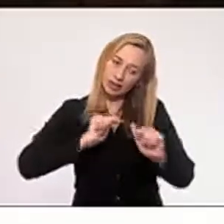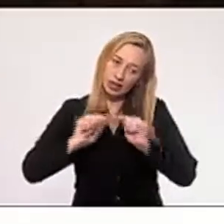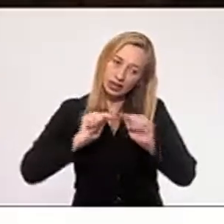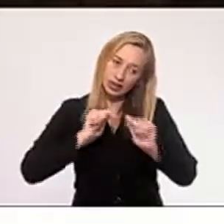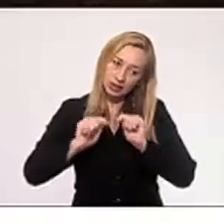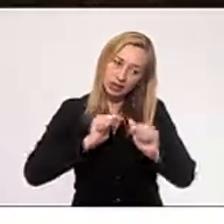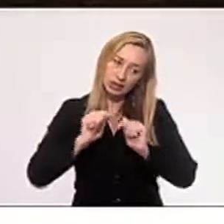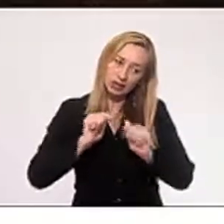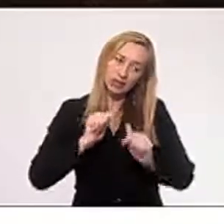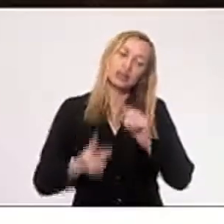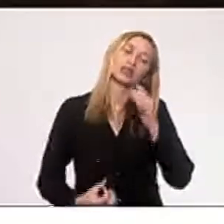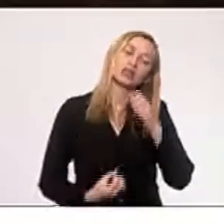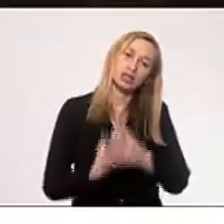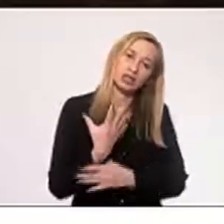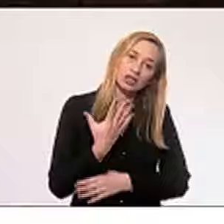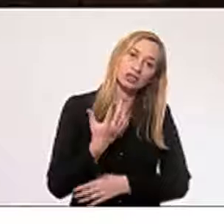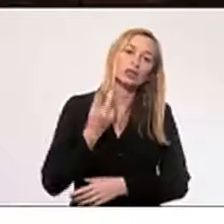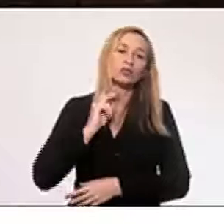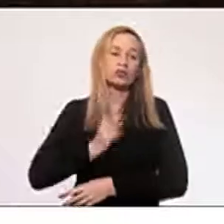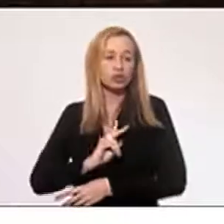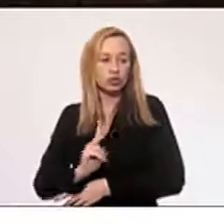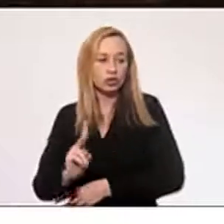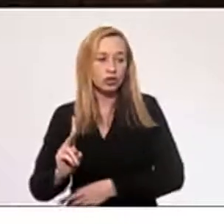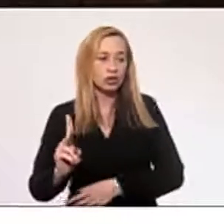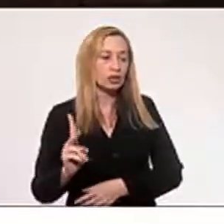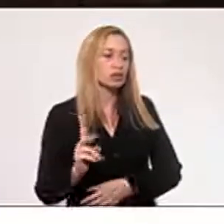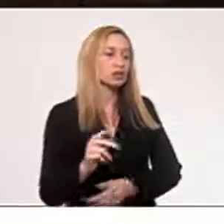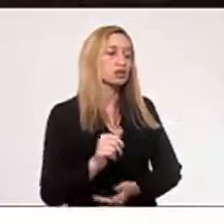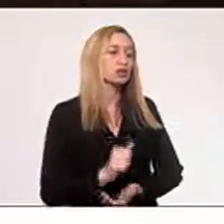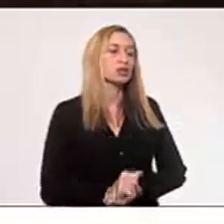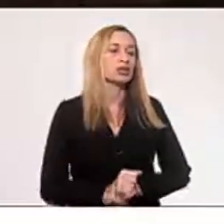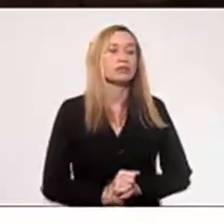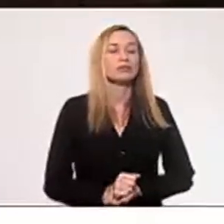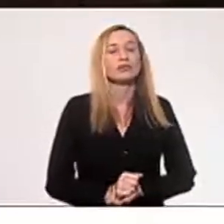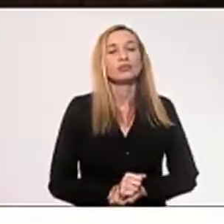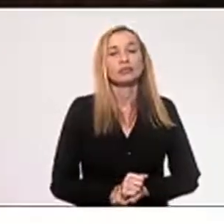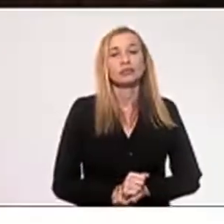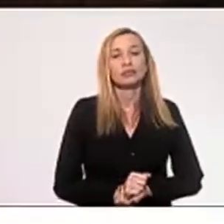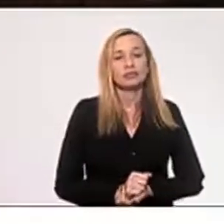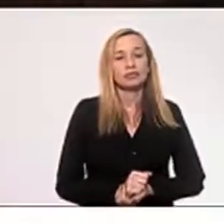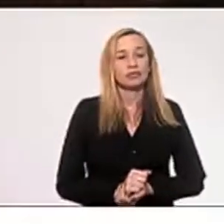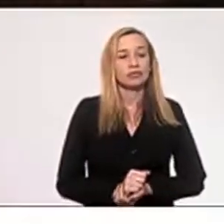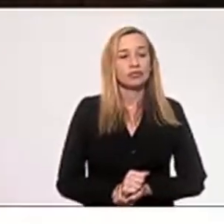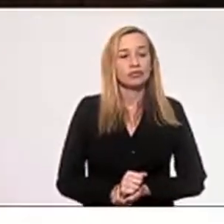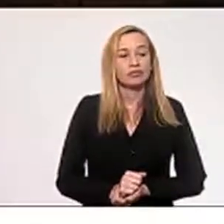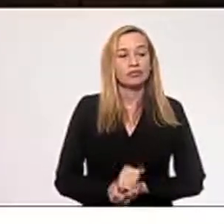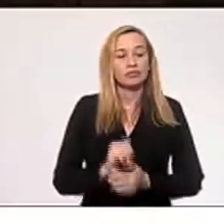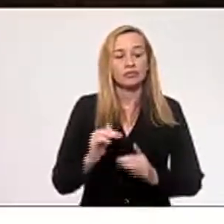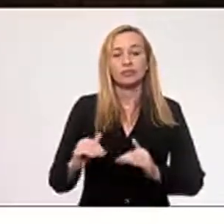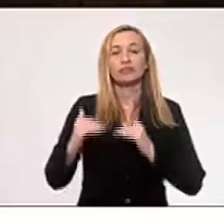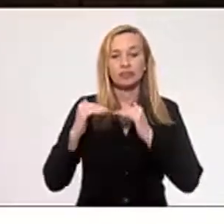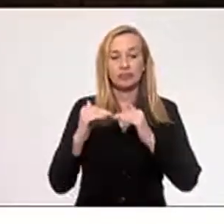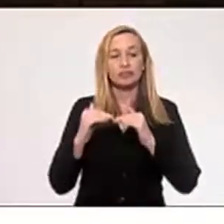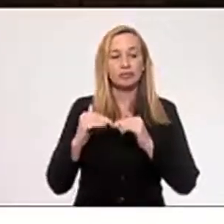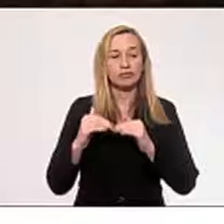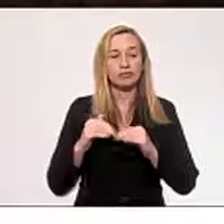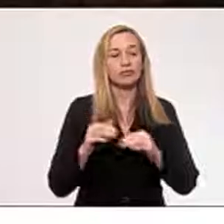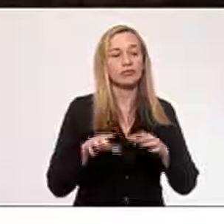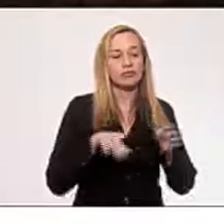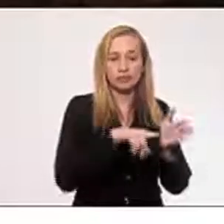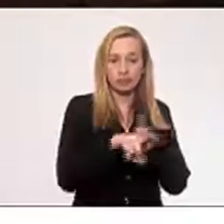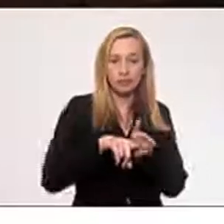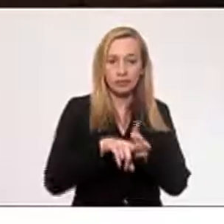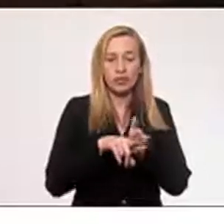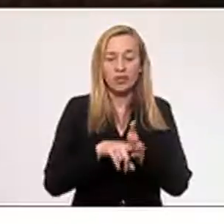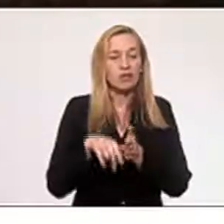produzindo, e continuaram e se mantiveram em patamares elevados do ponto de vista da sua produção científica. Há